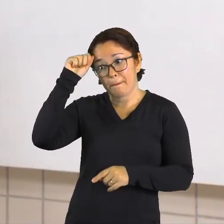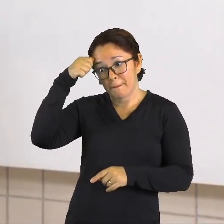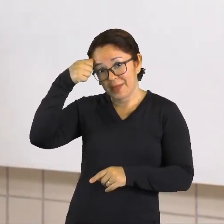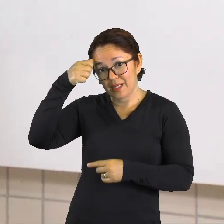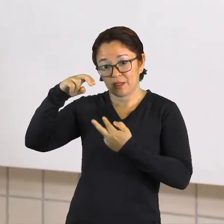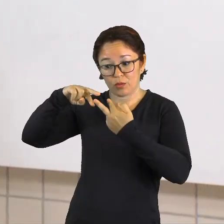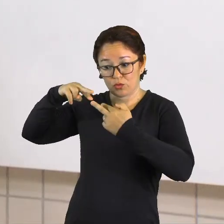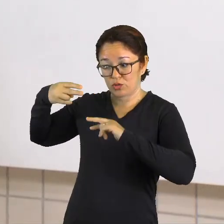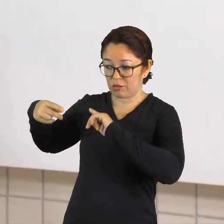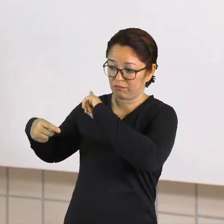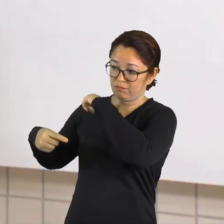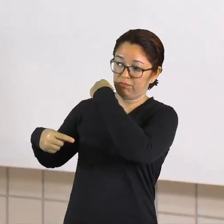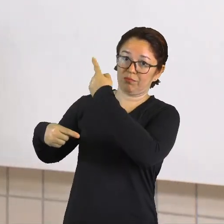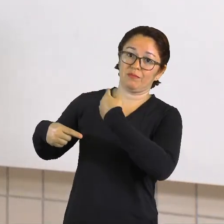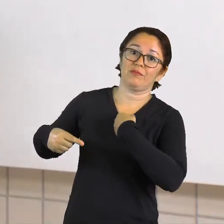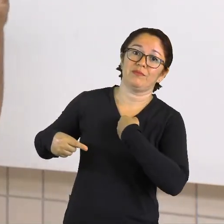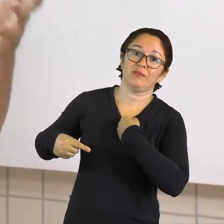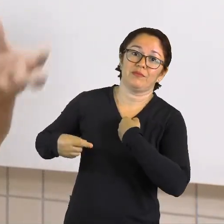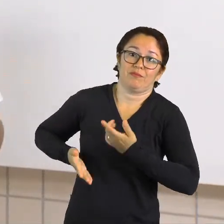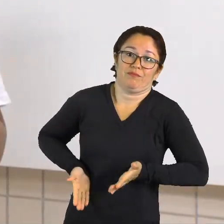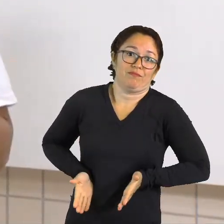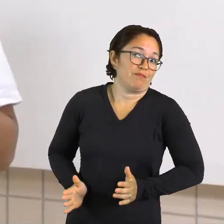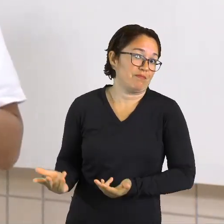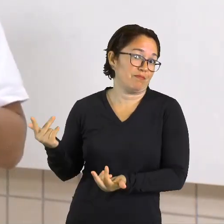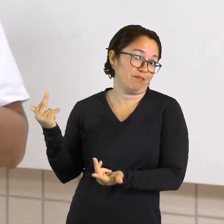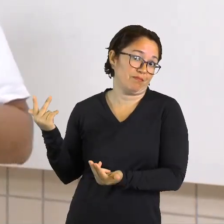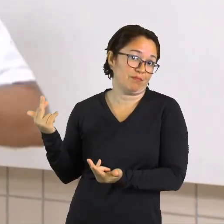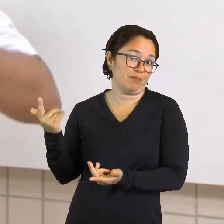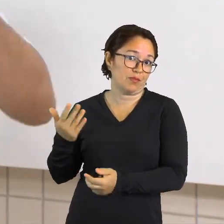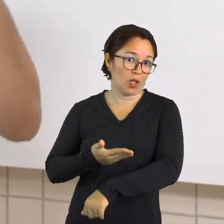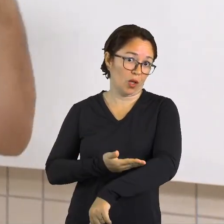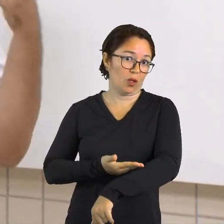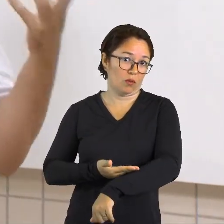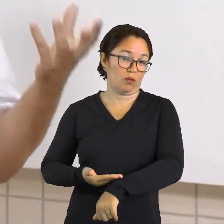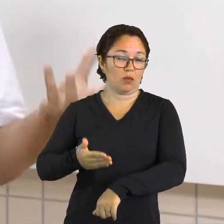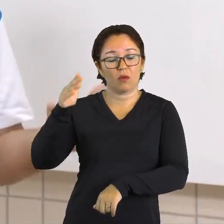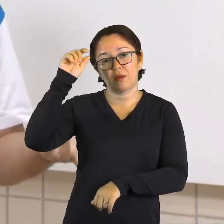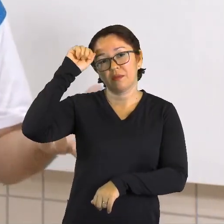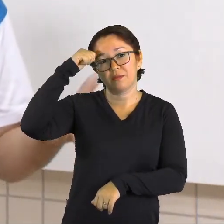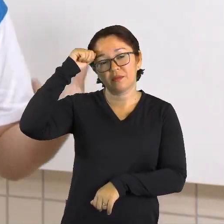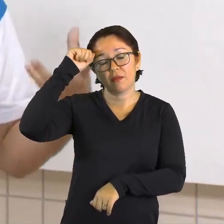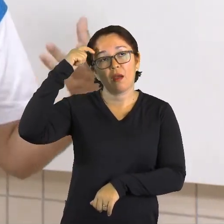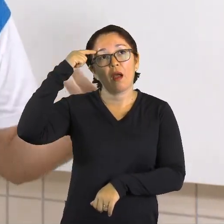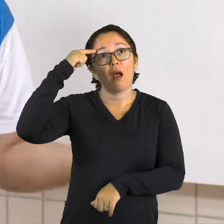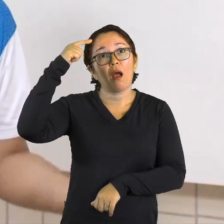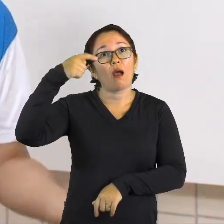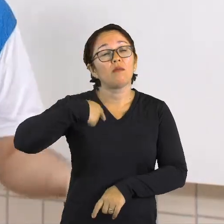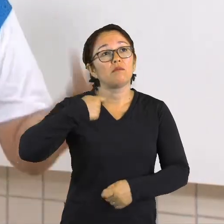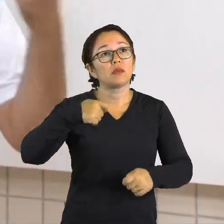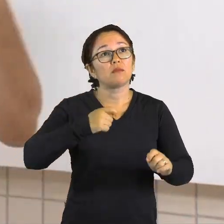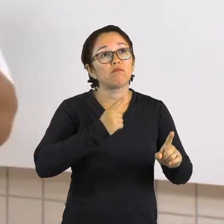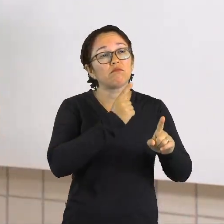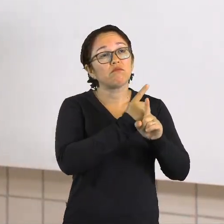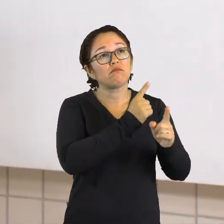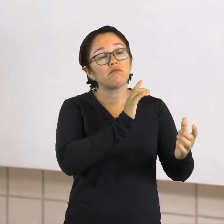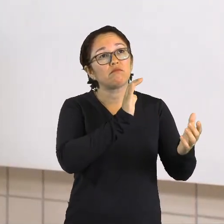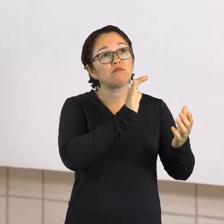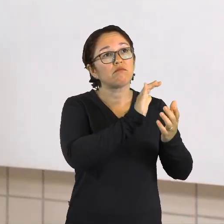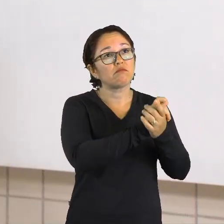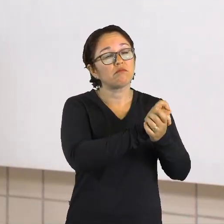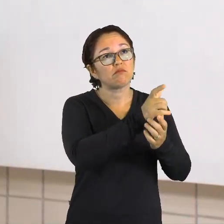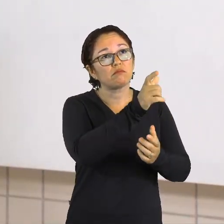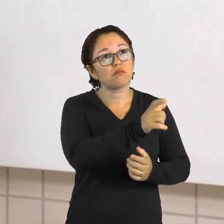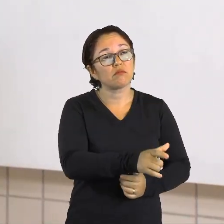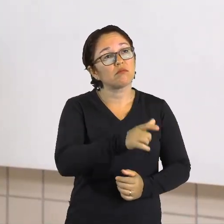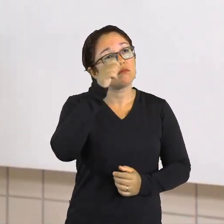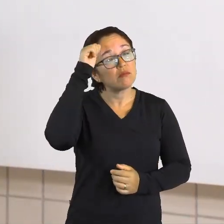negra. Então, ele descobriu o quê? Que ele tinha que encontrar uma coelha que fosse negra,